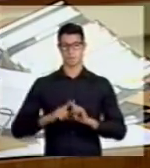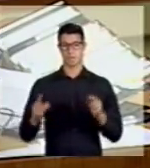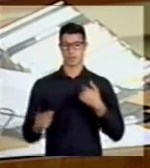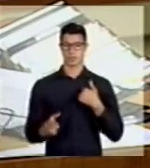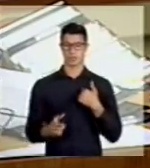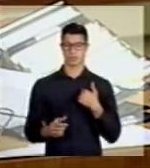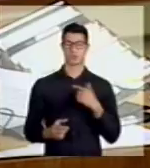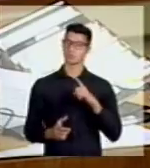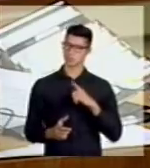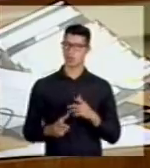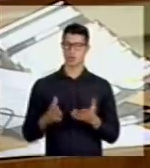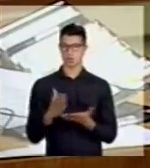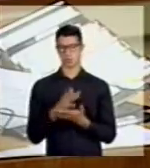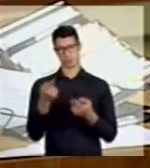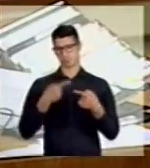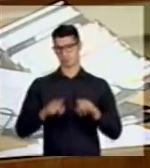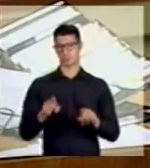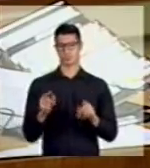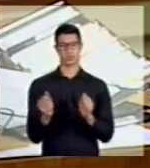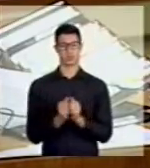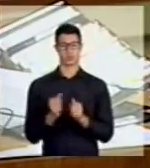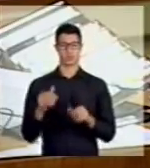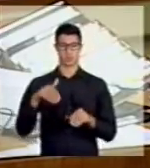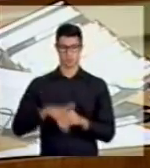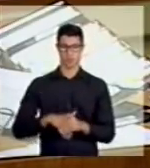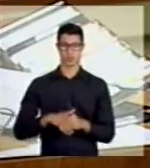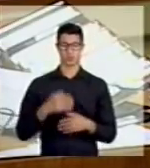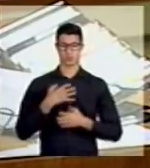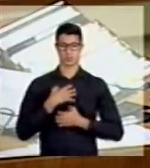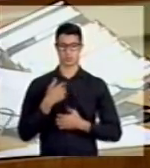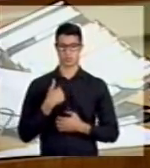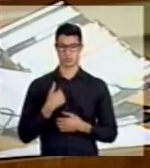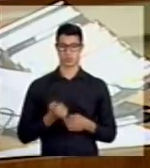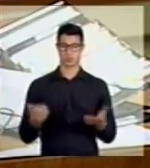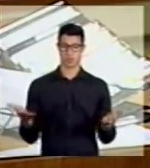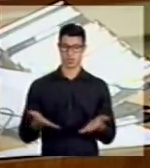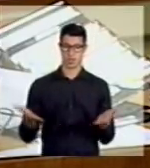eu tenho uma pequena divergência com alguns votos. Nesse sentido, eu estou